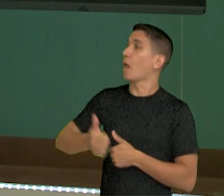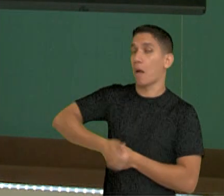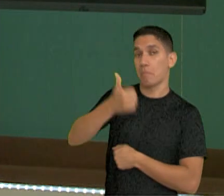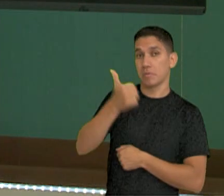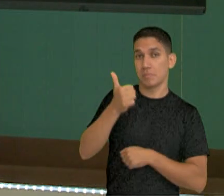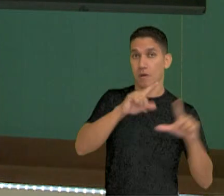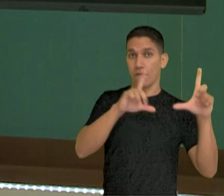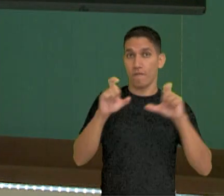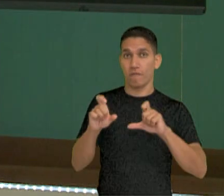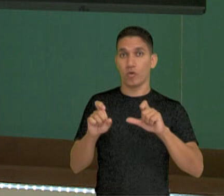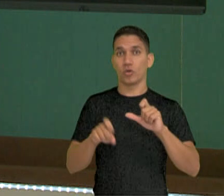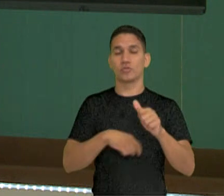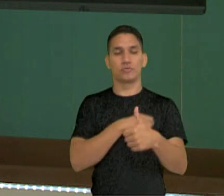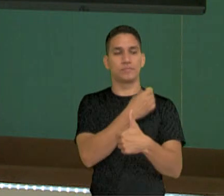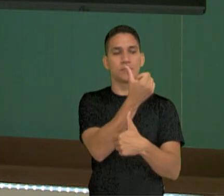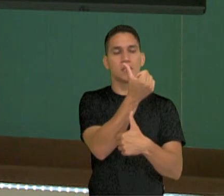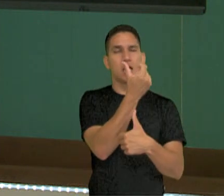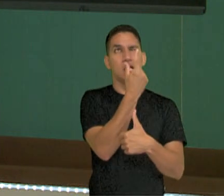tinha